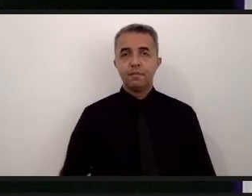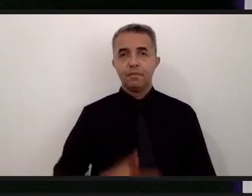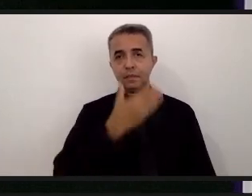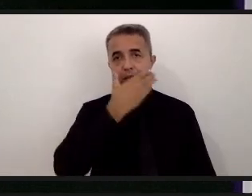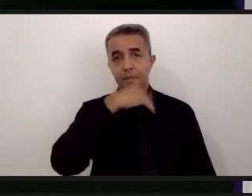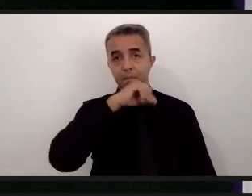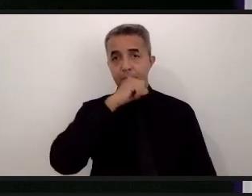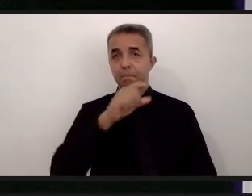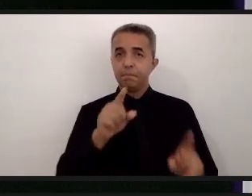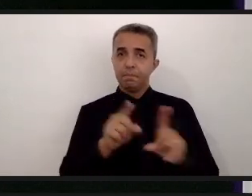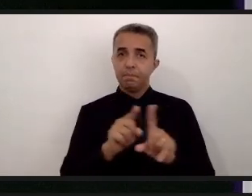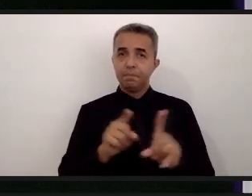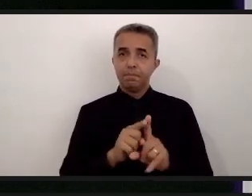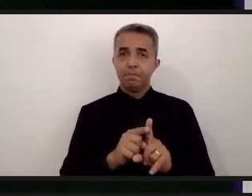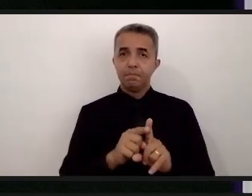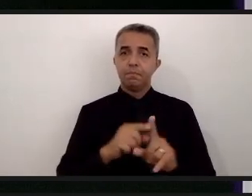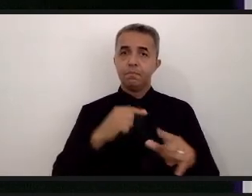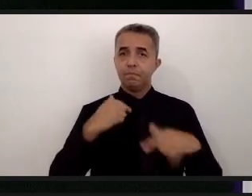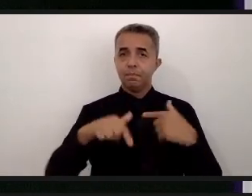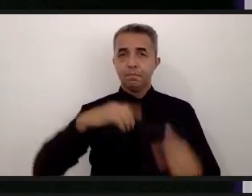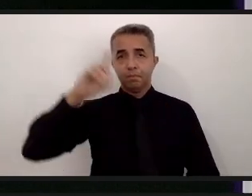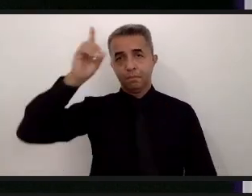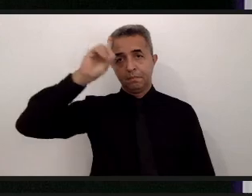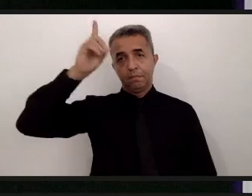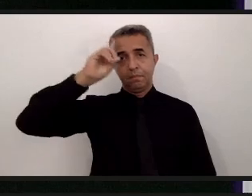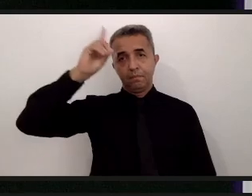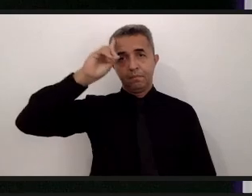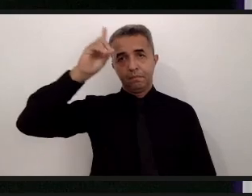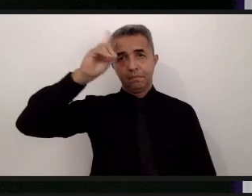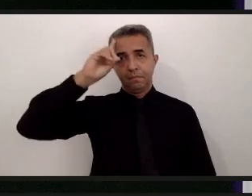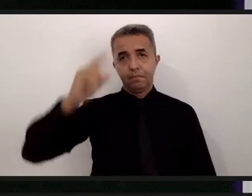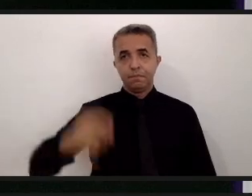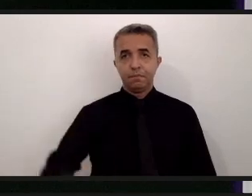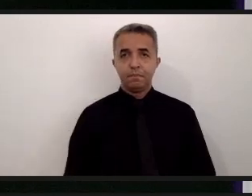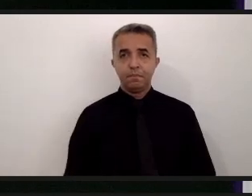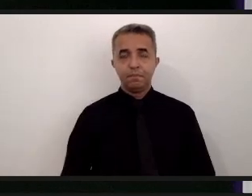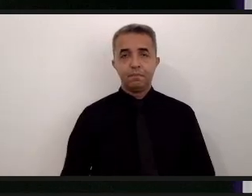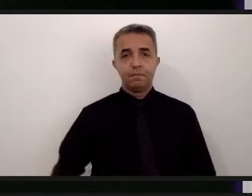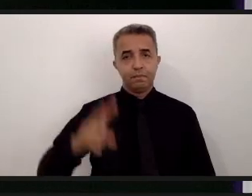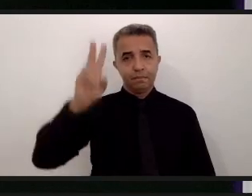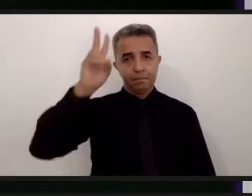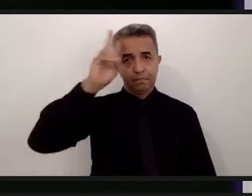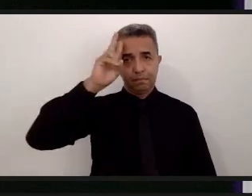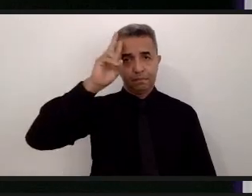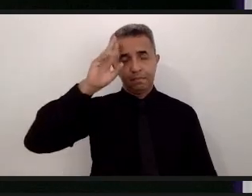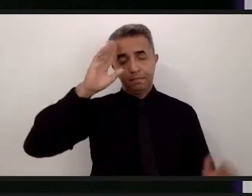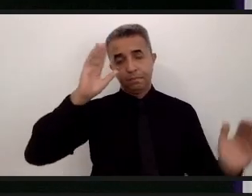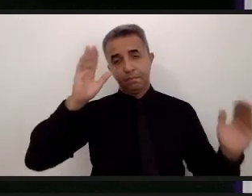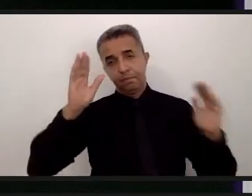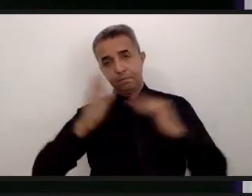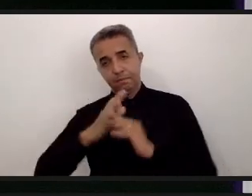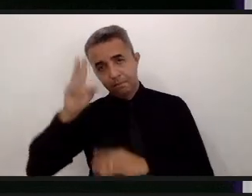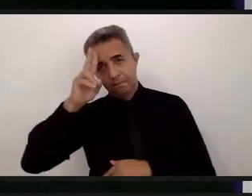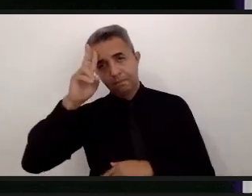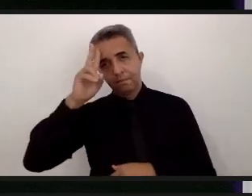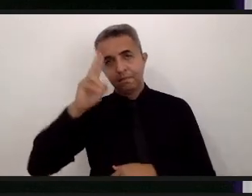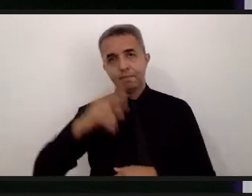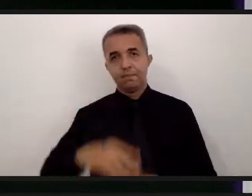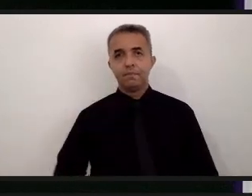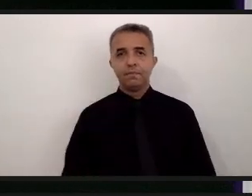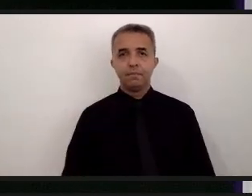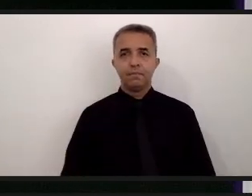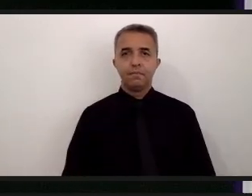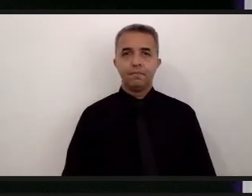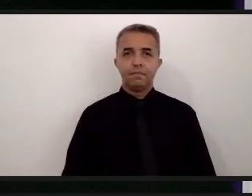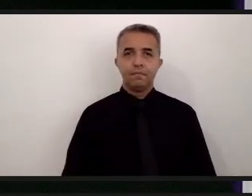tempo, trabalhar todos os dias da semana, de segunda a segunda. Como a nossa